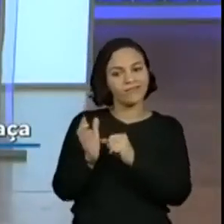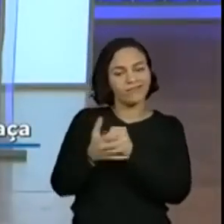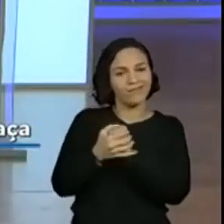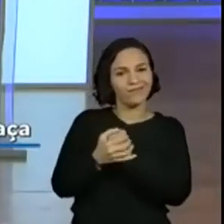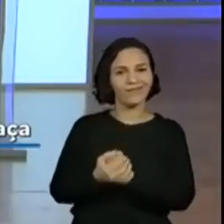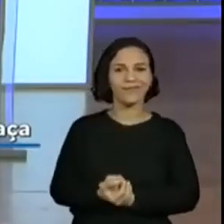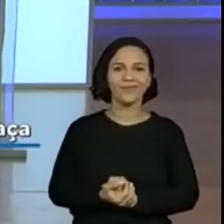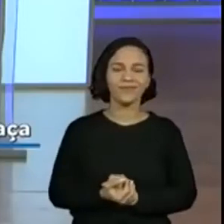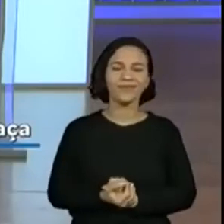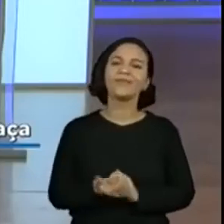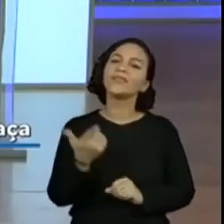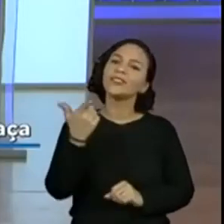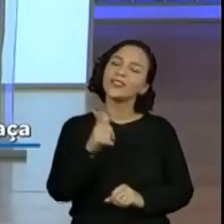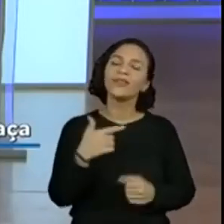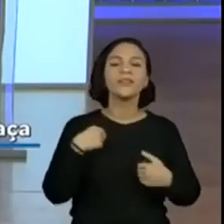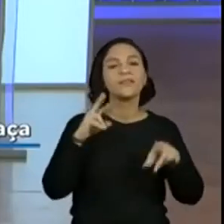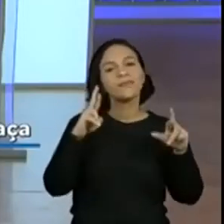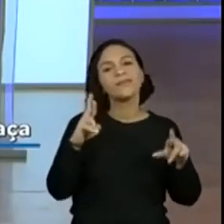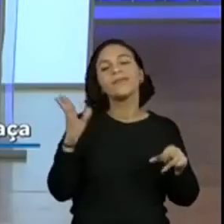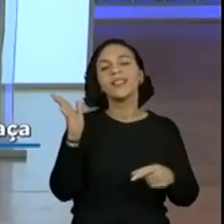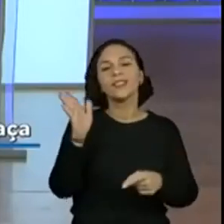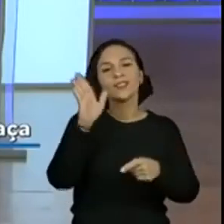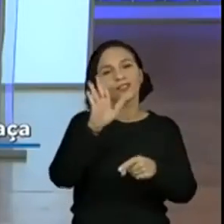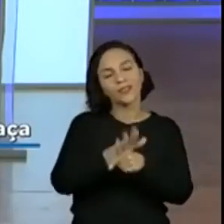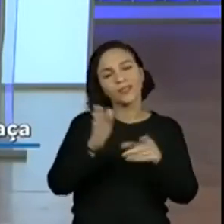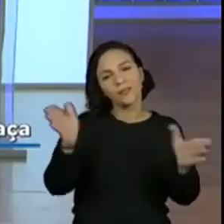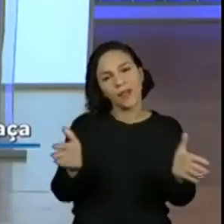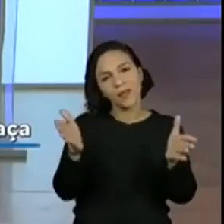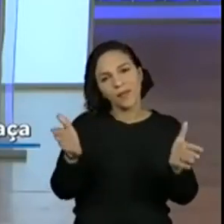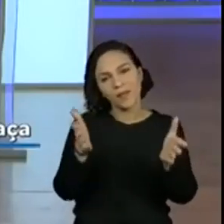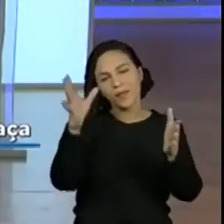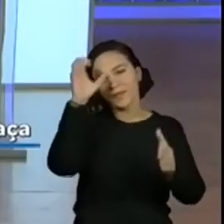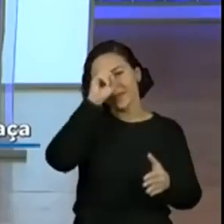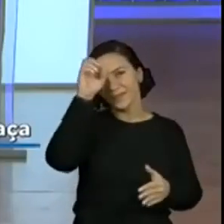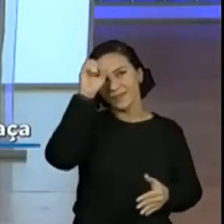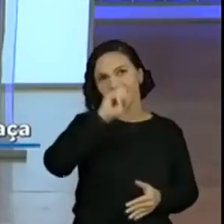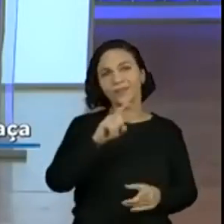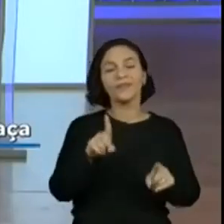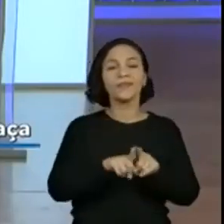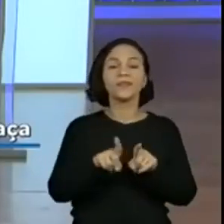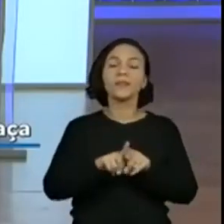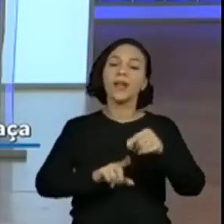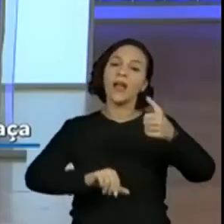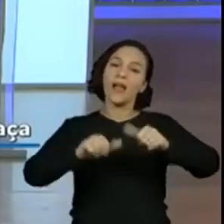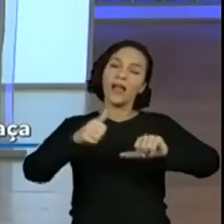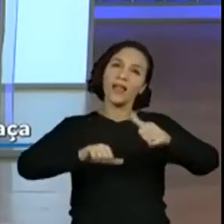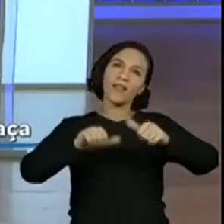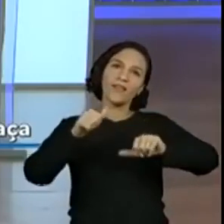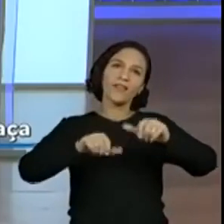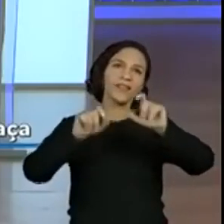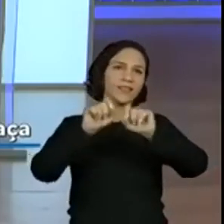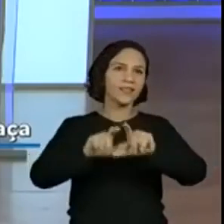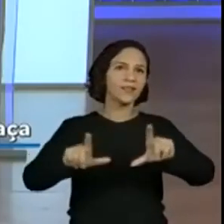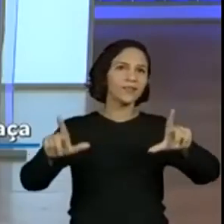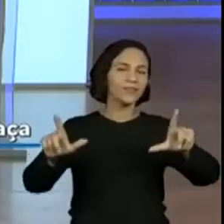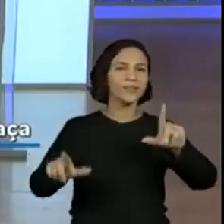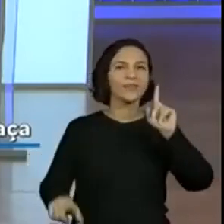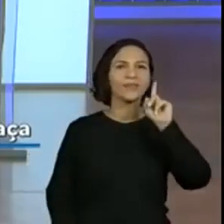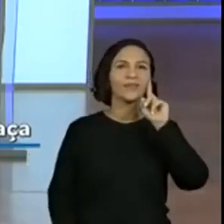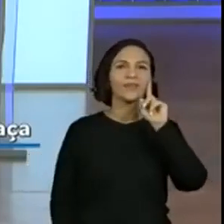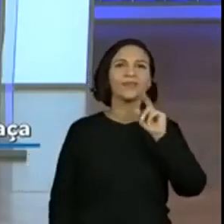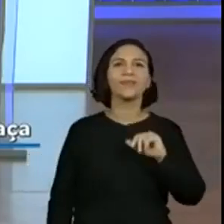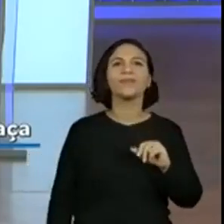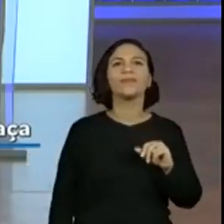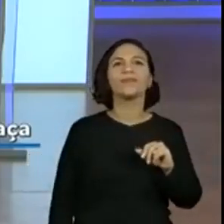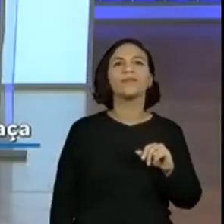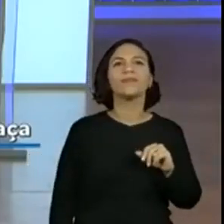escondidinha. Novamente, eu espero que a gente tenha contribuído aí com a aprendizagem da criançada. Avaliação na tela. Sim, por favor, vou